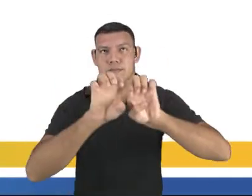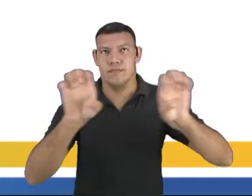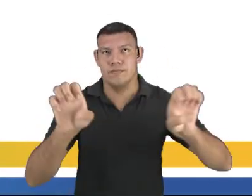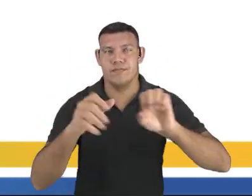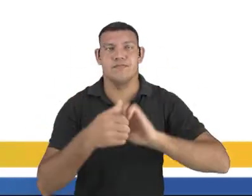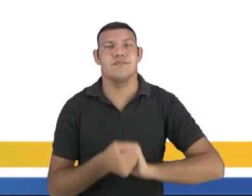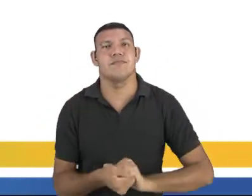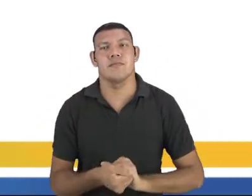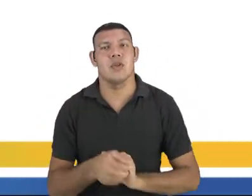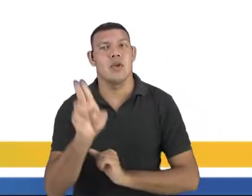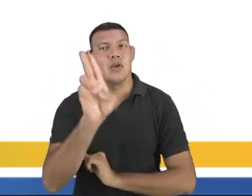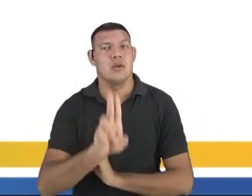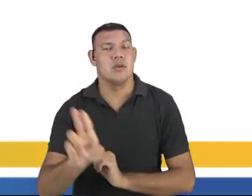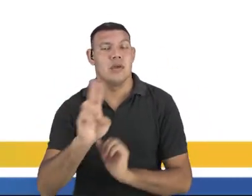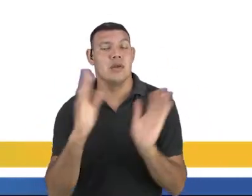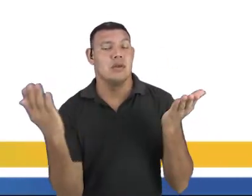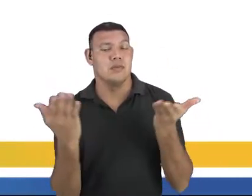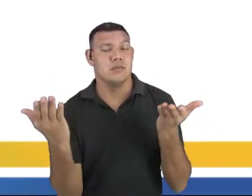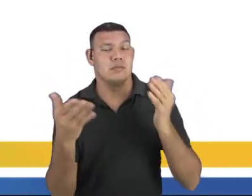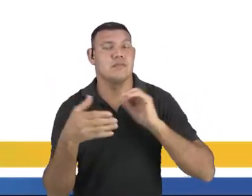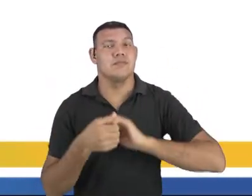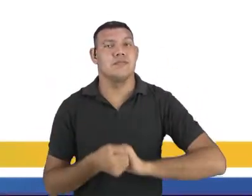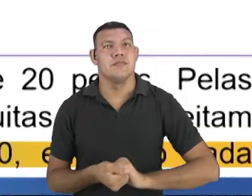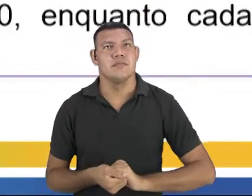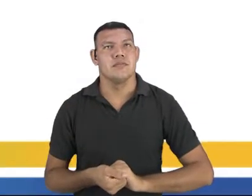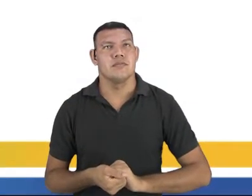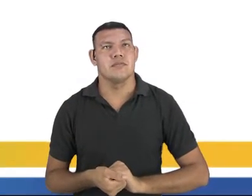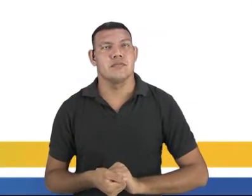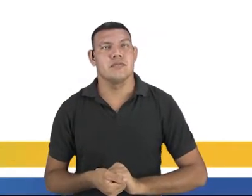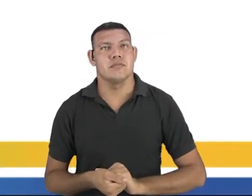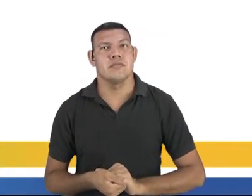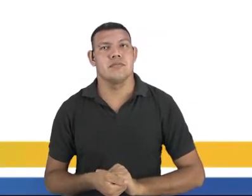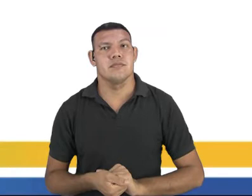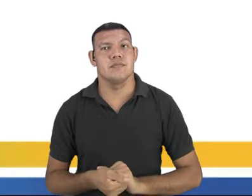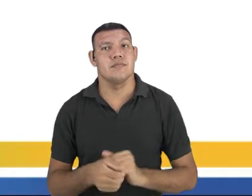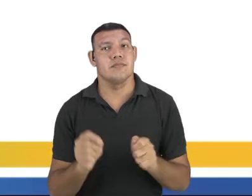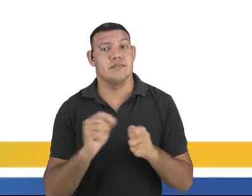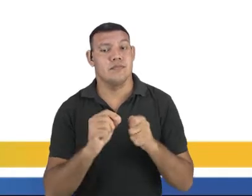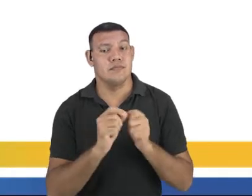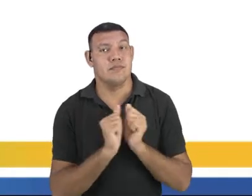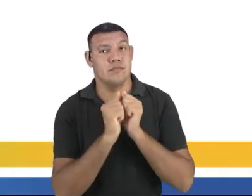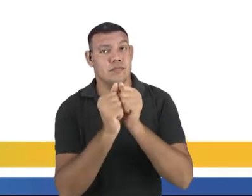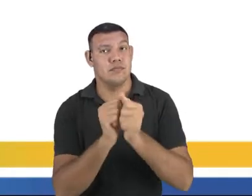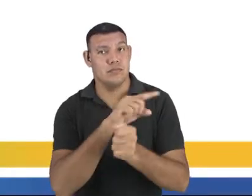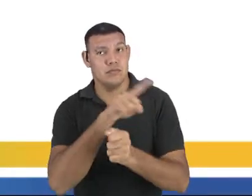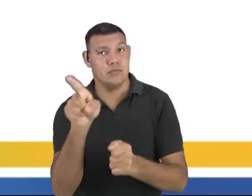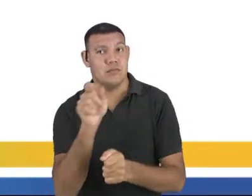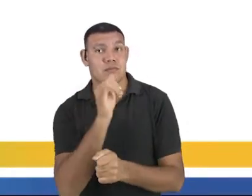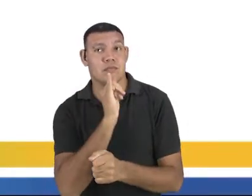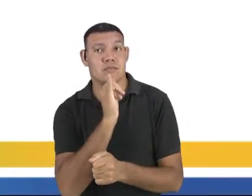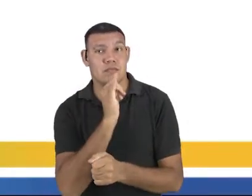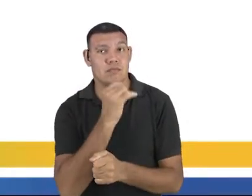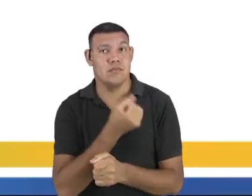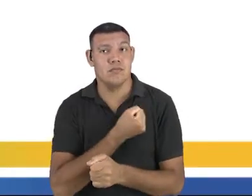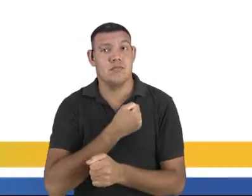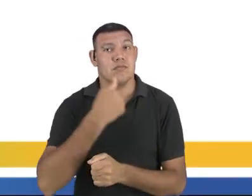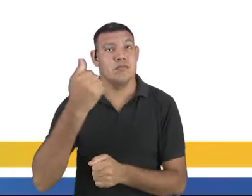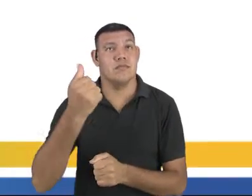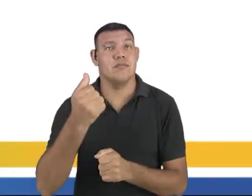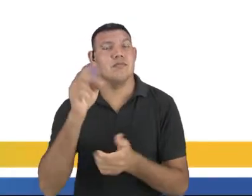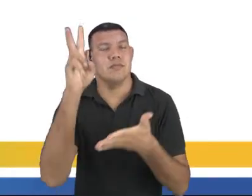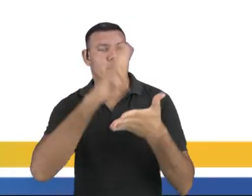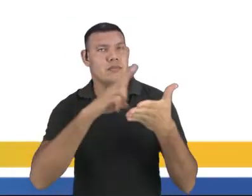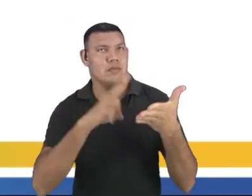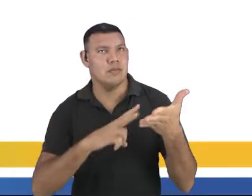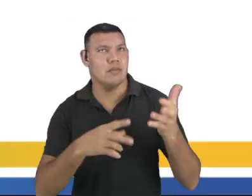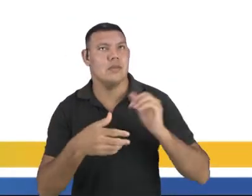permissões vamos ver um aplicação dela tá ok então aqui quero fazer com vocês o exemplo número um fazendo aqui uma leitura